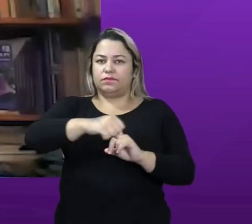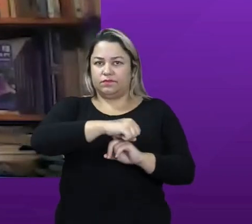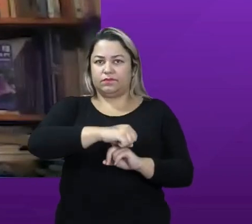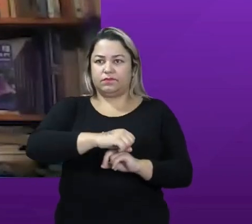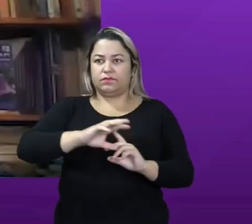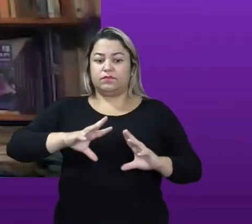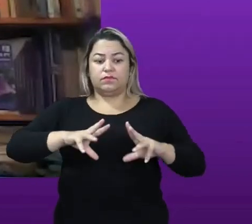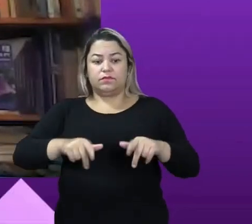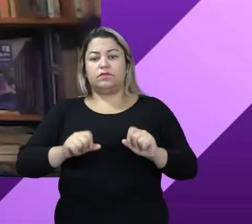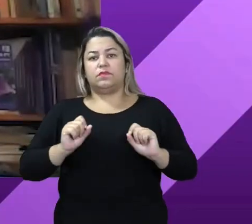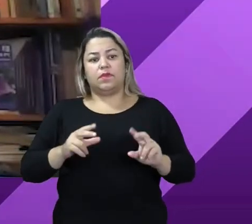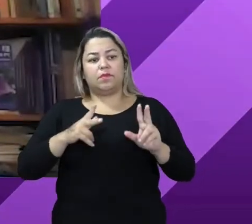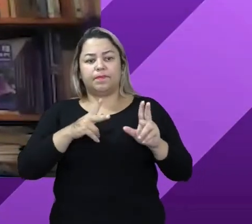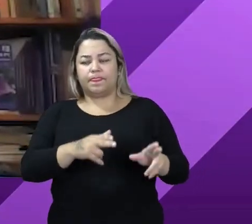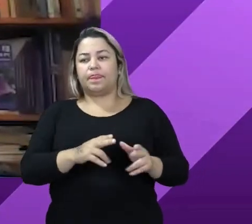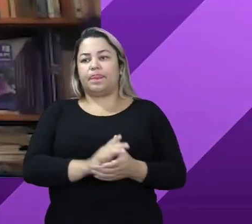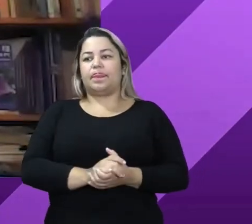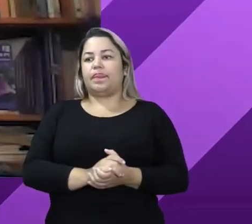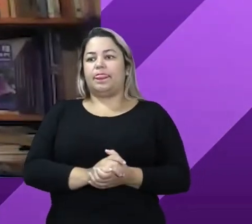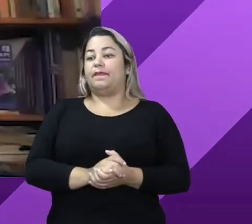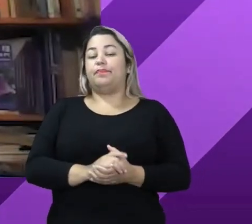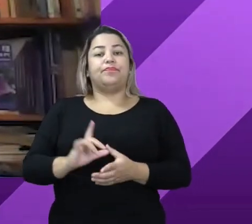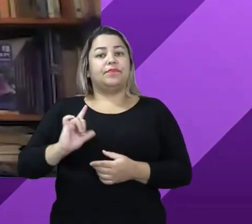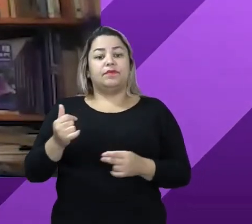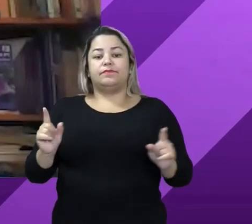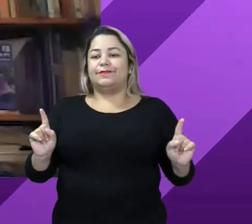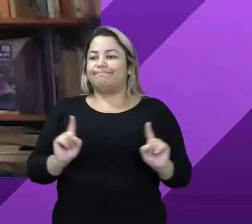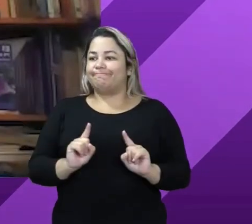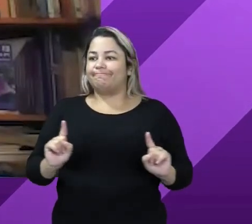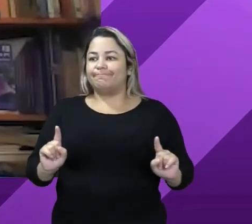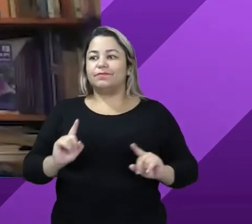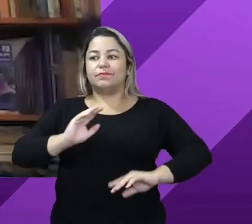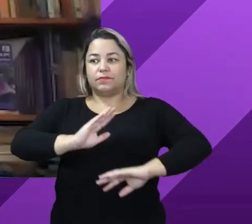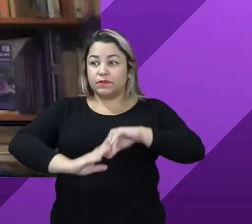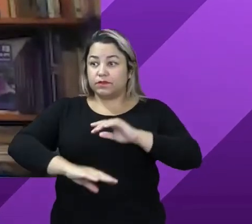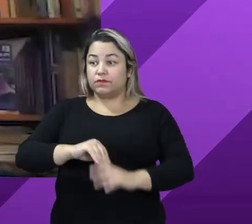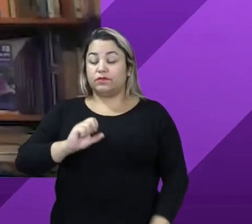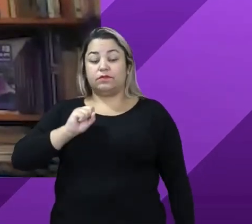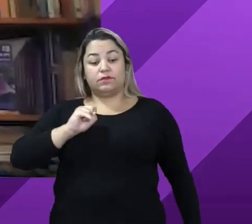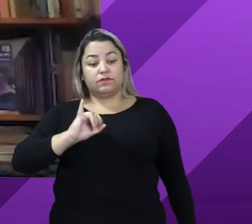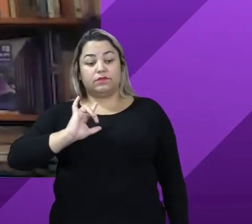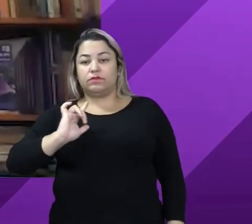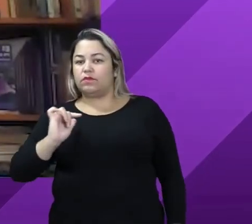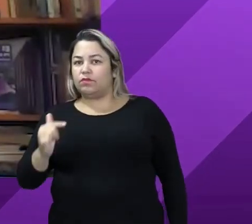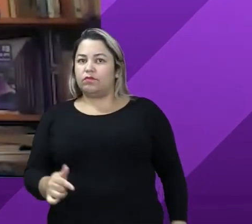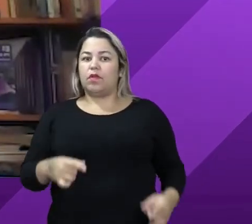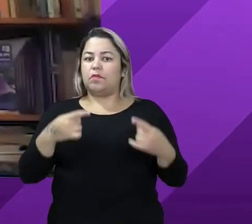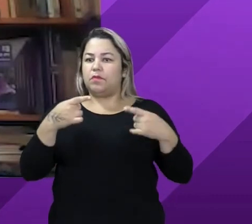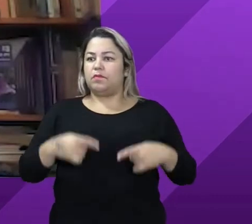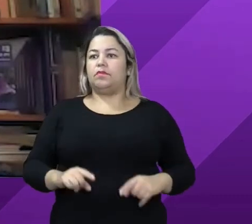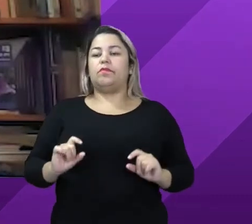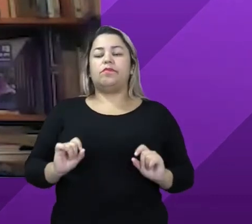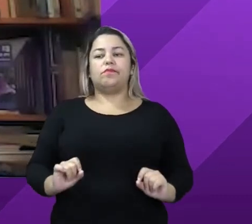todo. Ao mesmo tempo, não existe autonomia se não houver política que lide